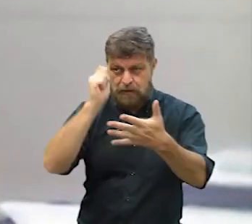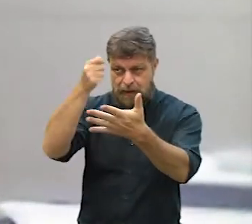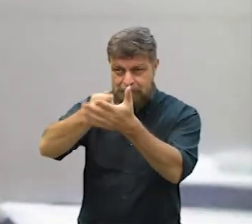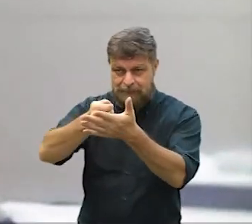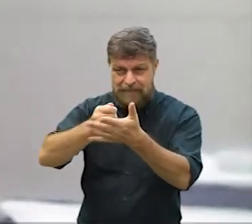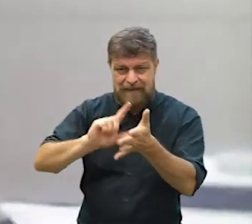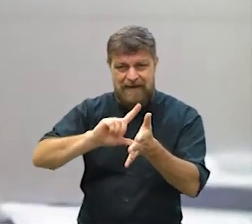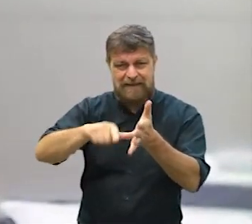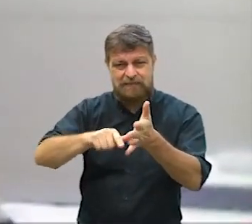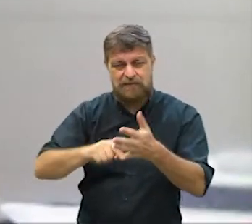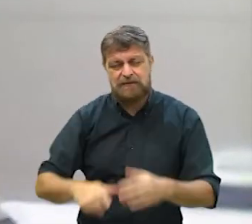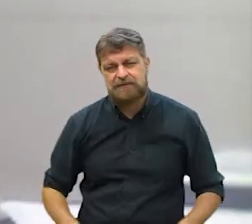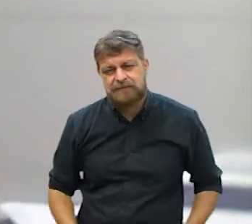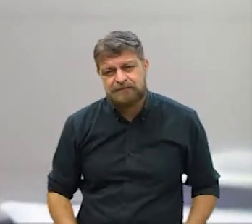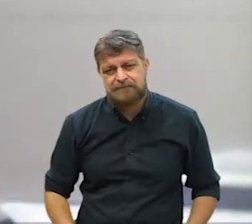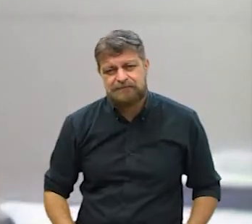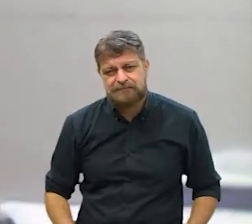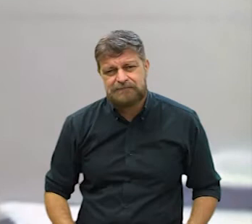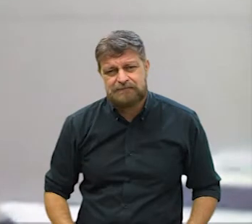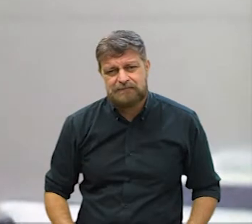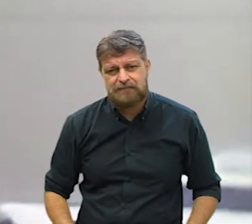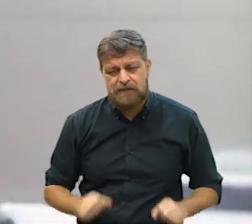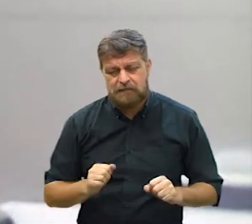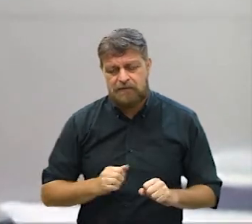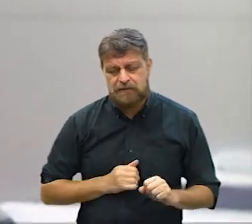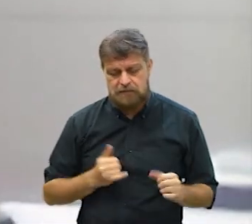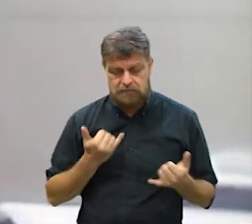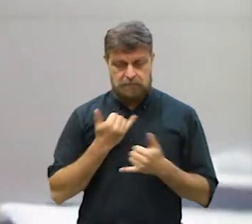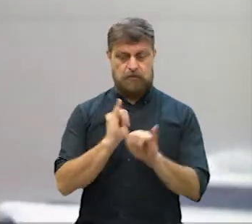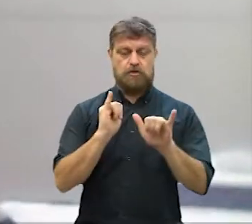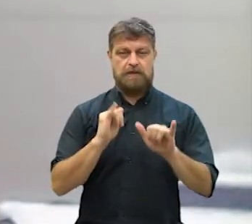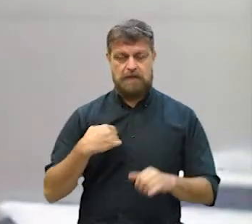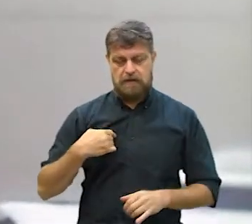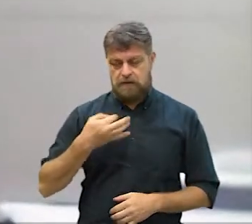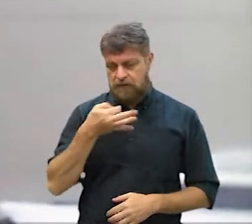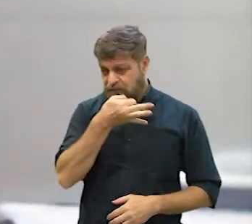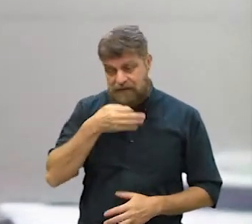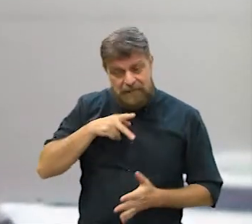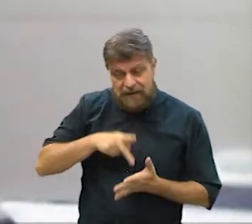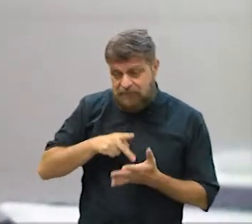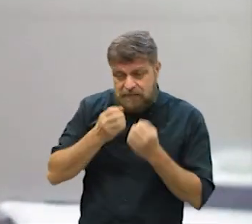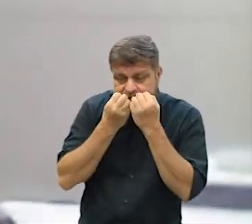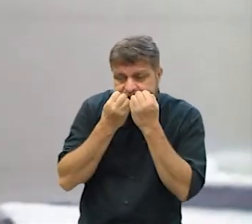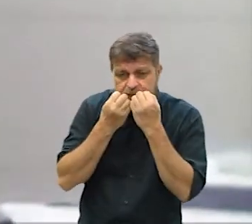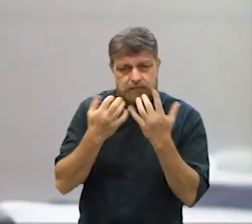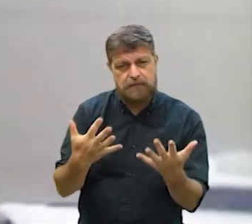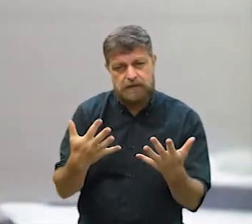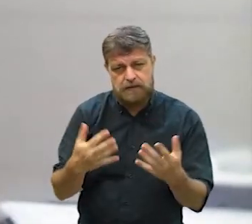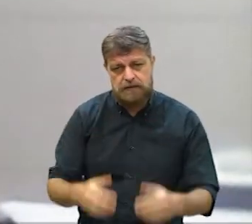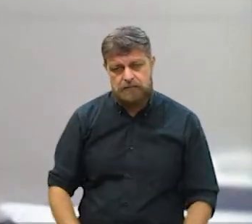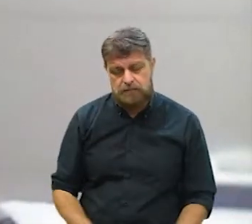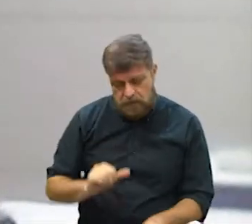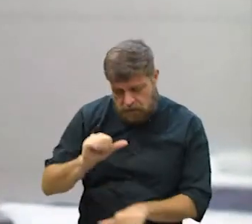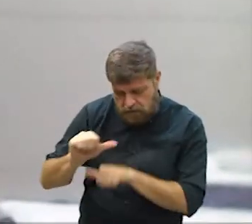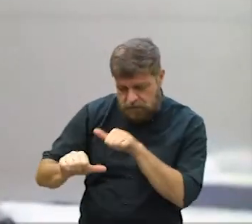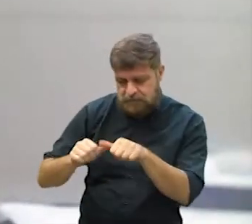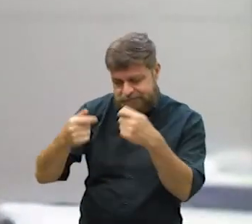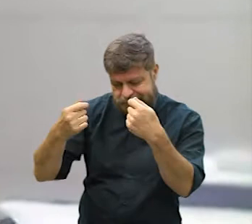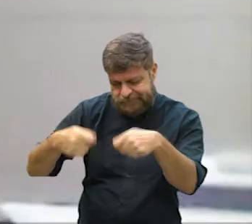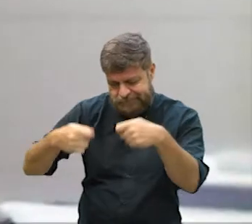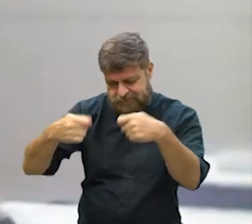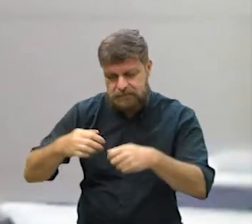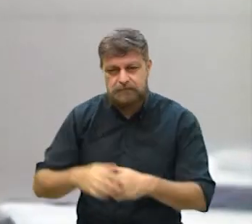uma situação, pode chocar o que eu estou falando, tá? Mas ela é a verdade, tá? Que precisa mudar. Então,